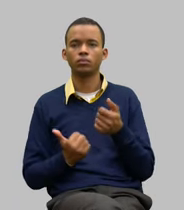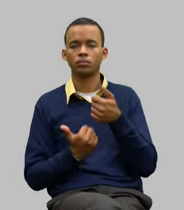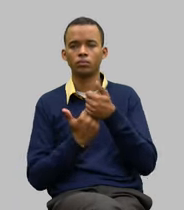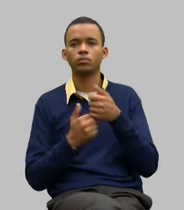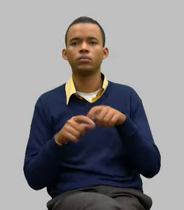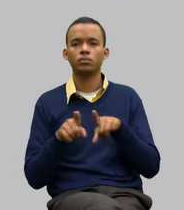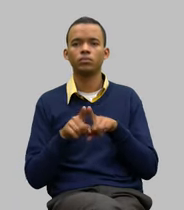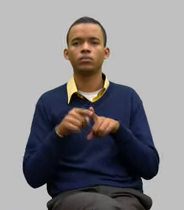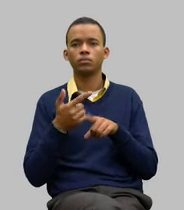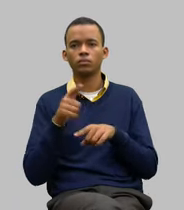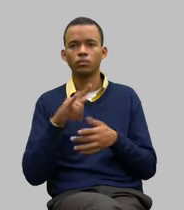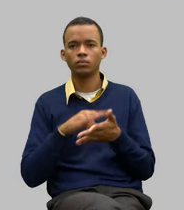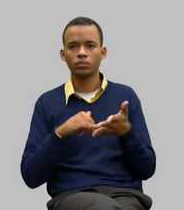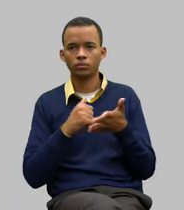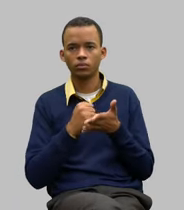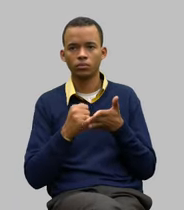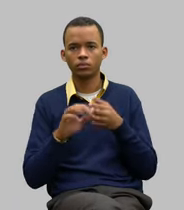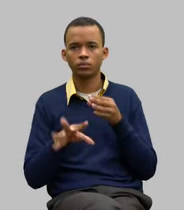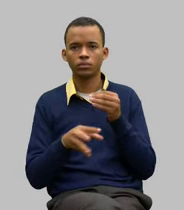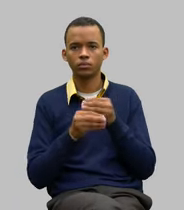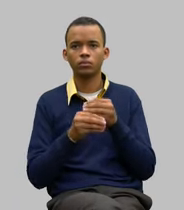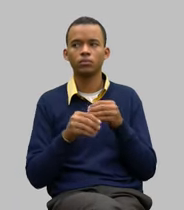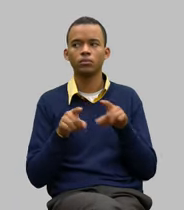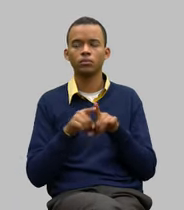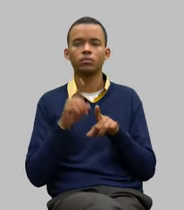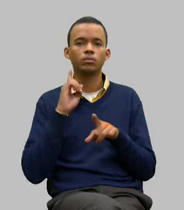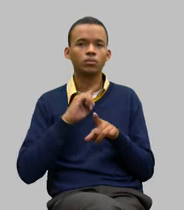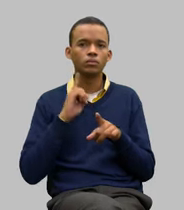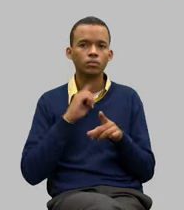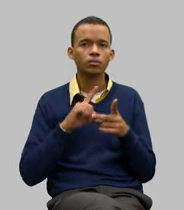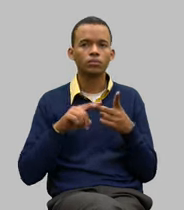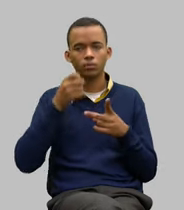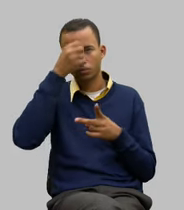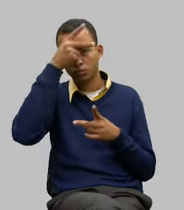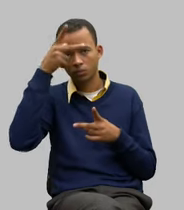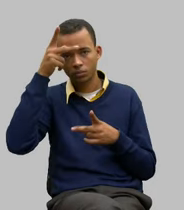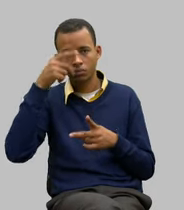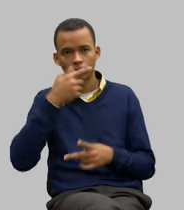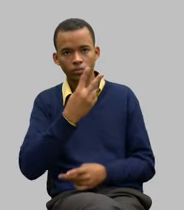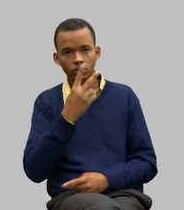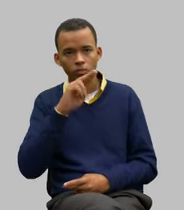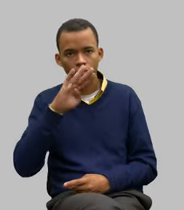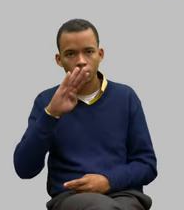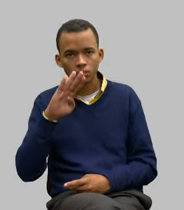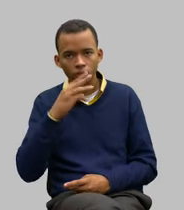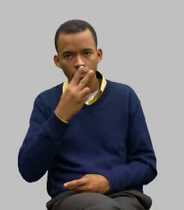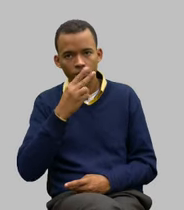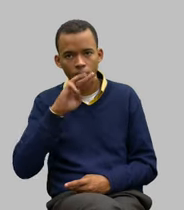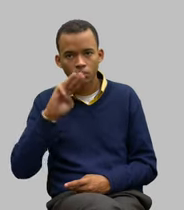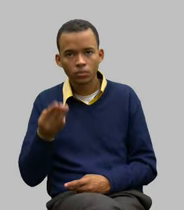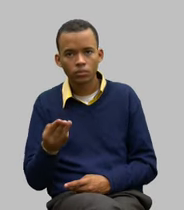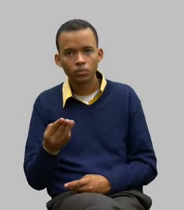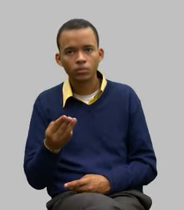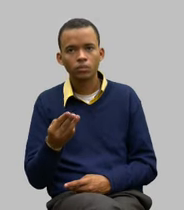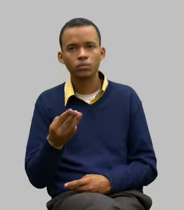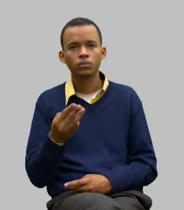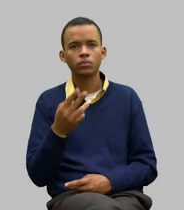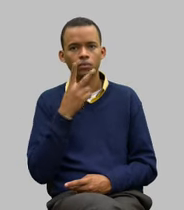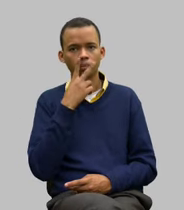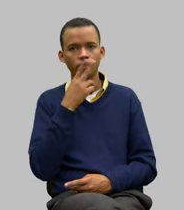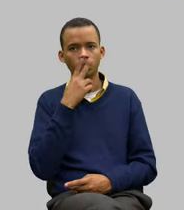sim estaduais em positivo isso aqui é 2 milhões 2023 Sim 2023 Ah então praticamente foi só eu